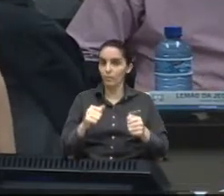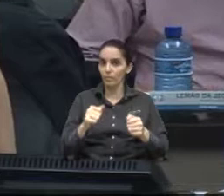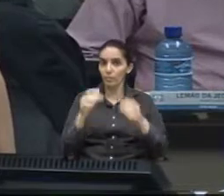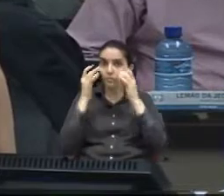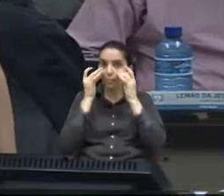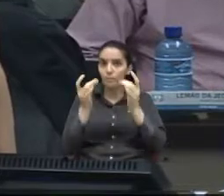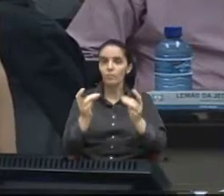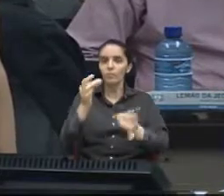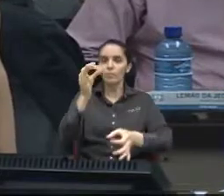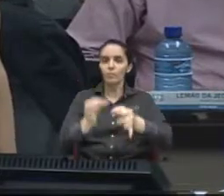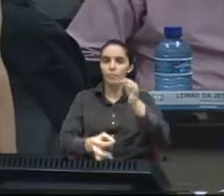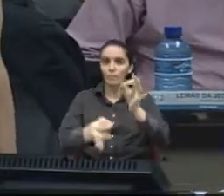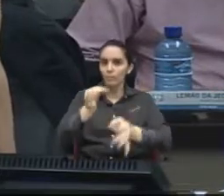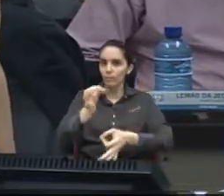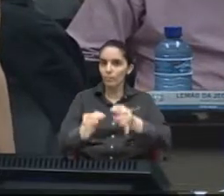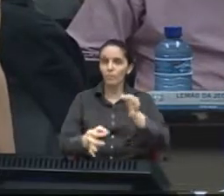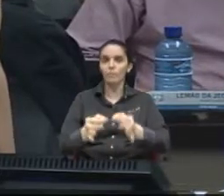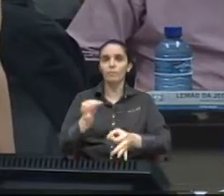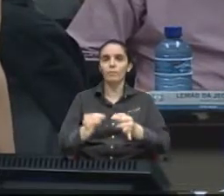a justiça nós não temos